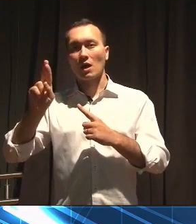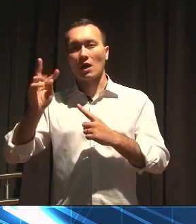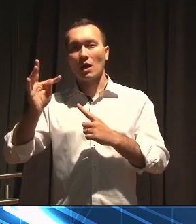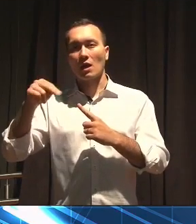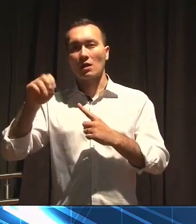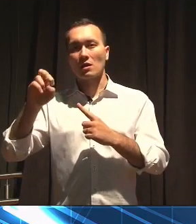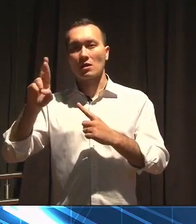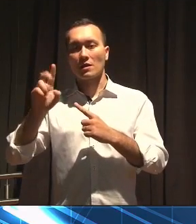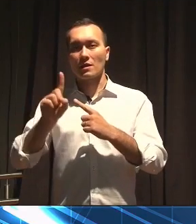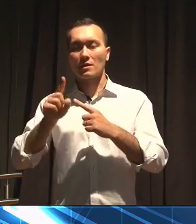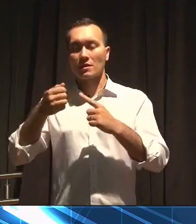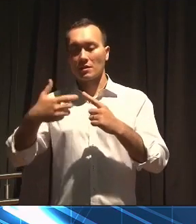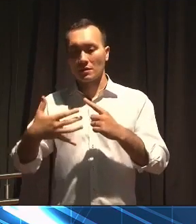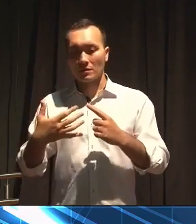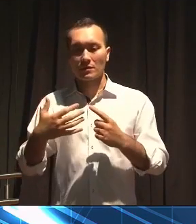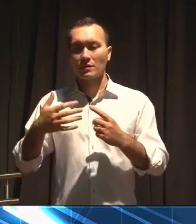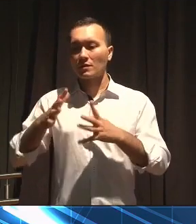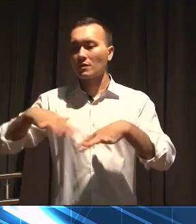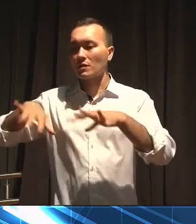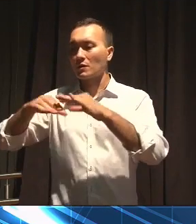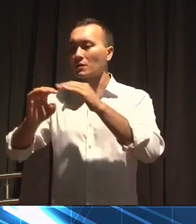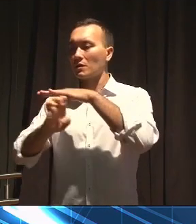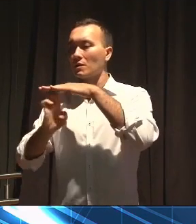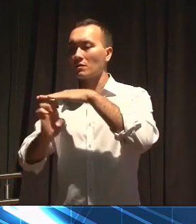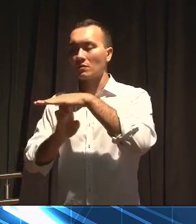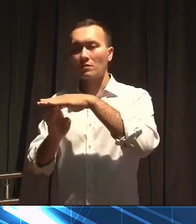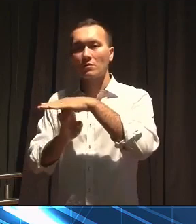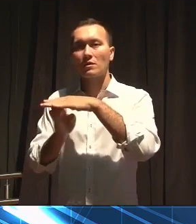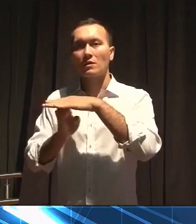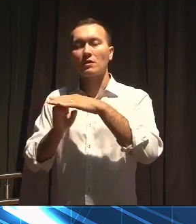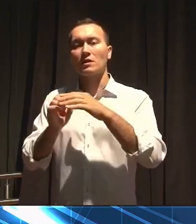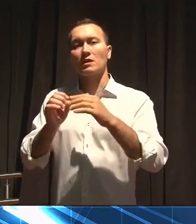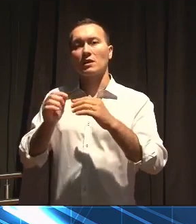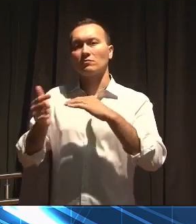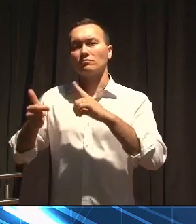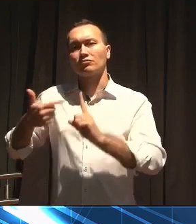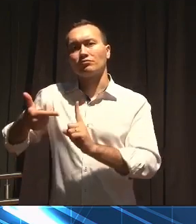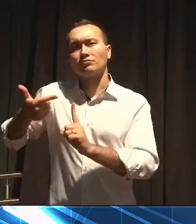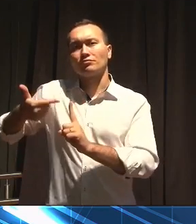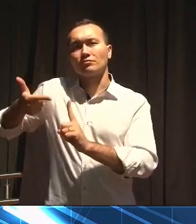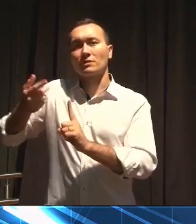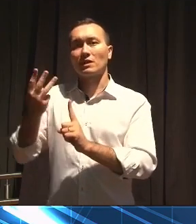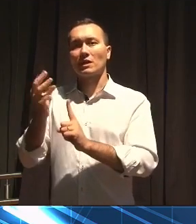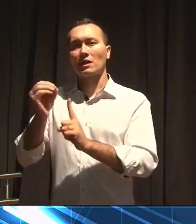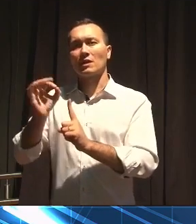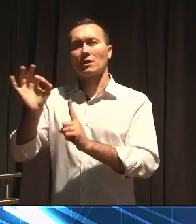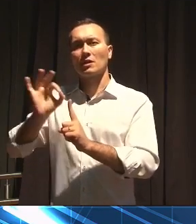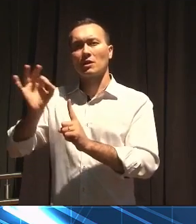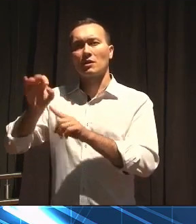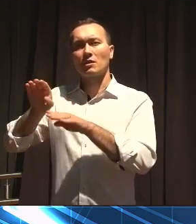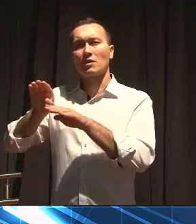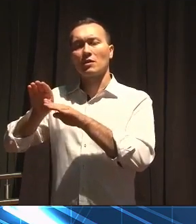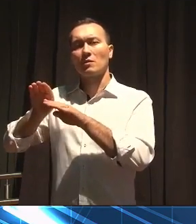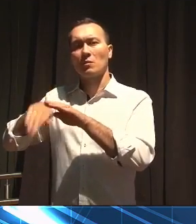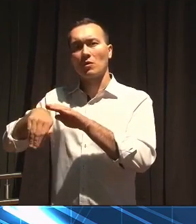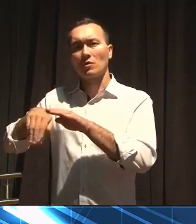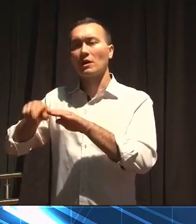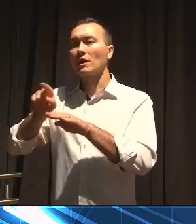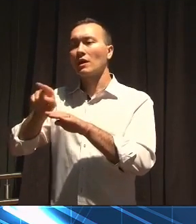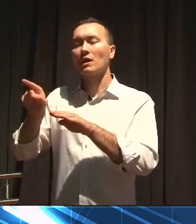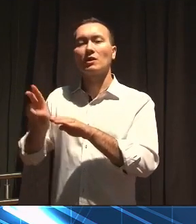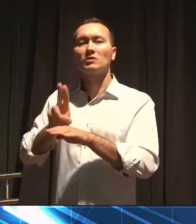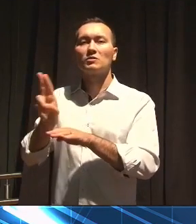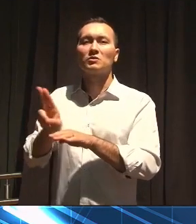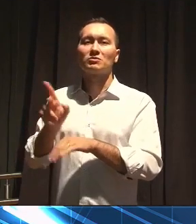gente de cara, tu deixa 30%, as empresas deixam 30% lá para a AWS, para o Google, de recursos que não estão